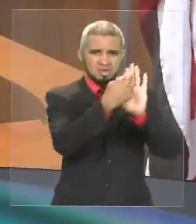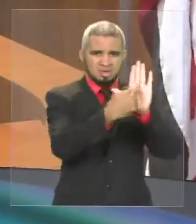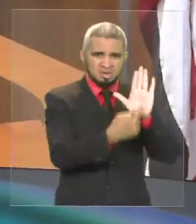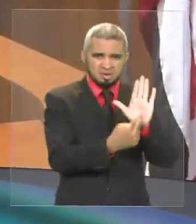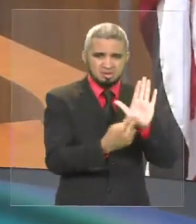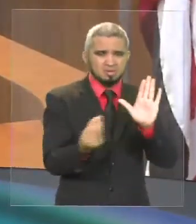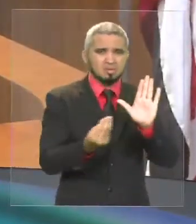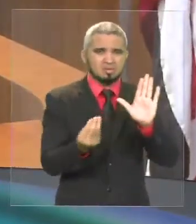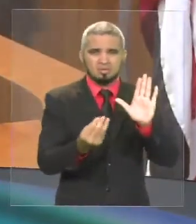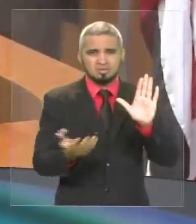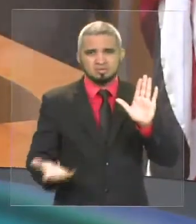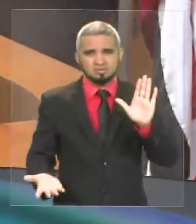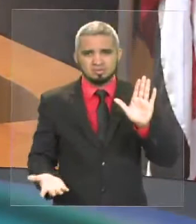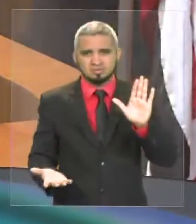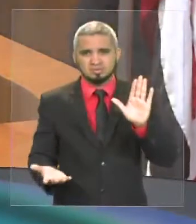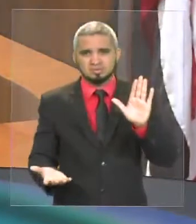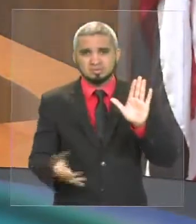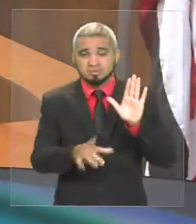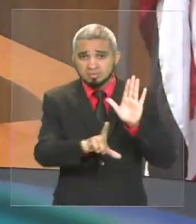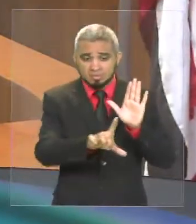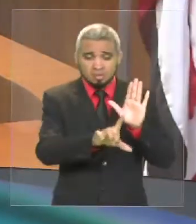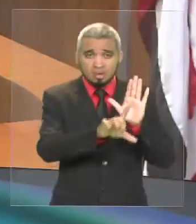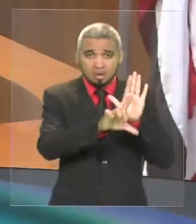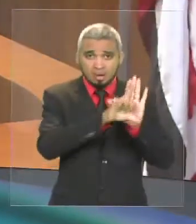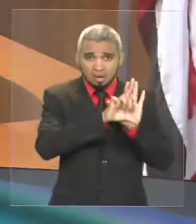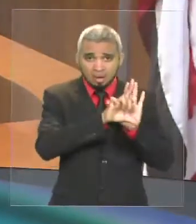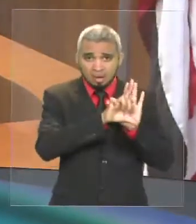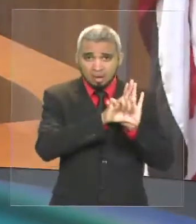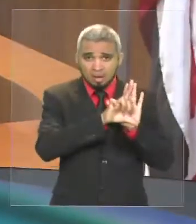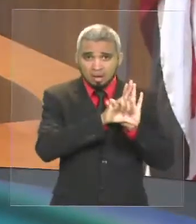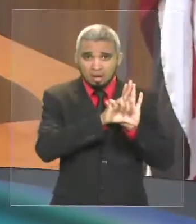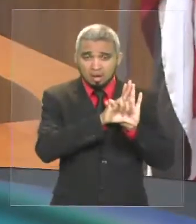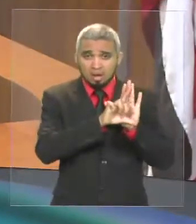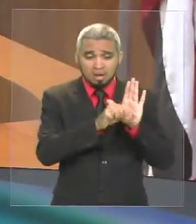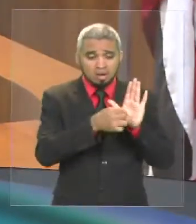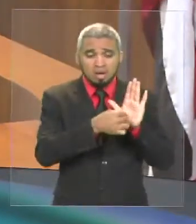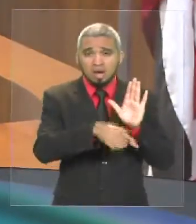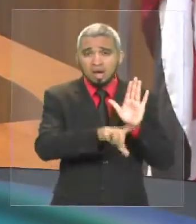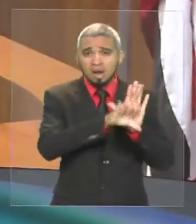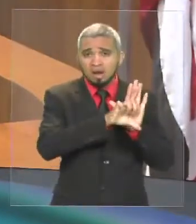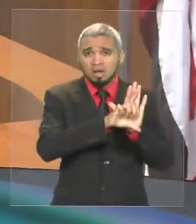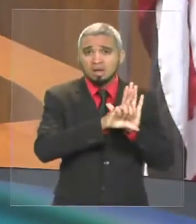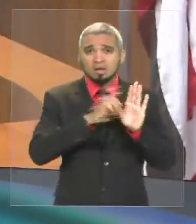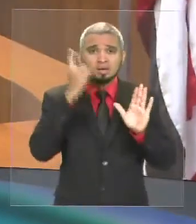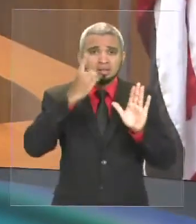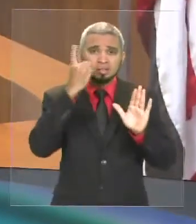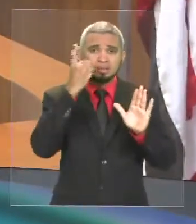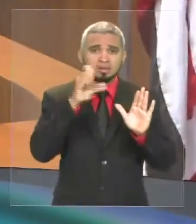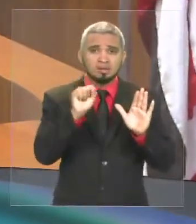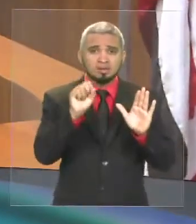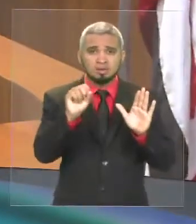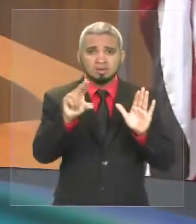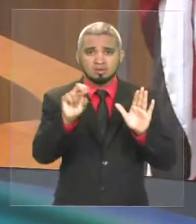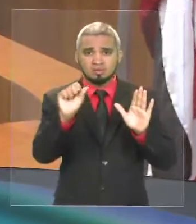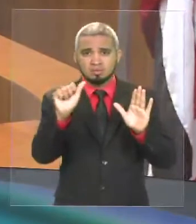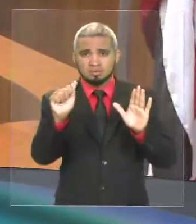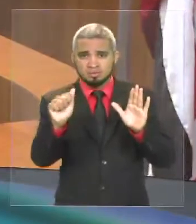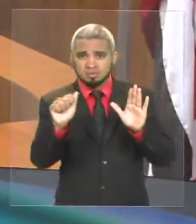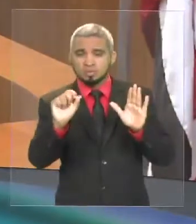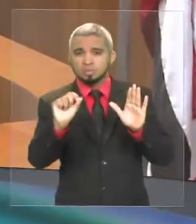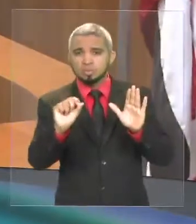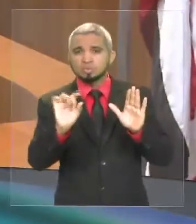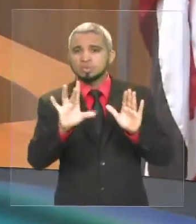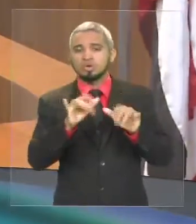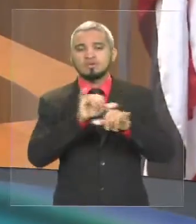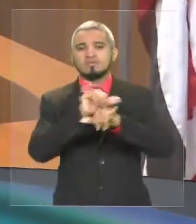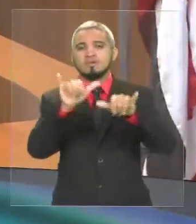verdade, senhores, essa lei é só para o governo dizer, já concluo, senhor presidente, essa lei, deputado Souza Neto, é só para o governo dizer que o